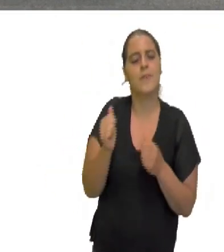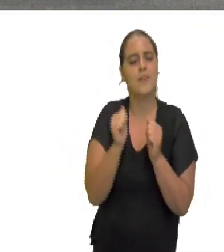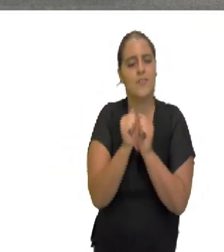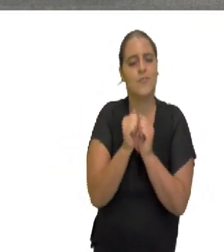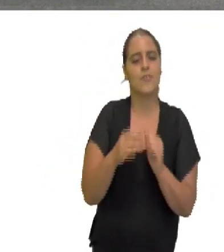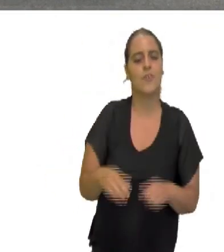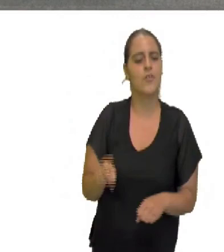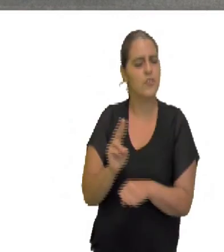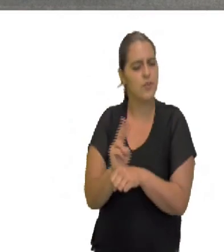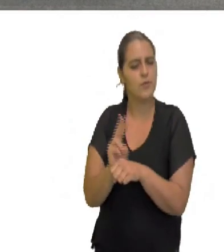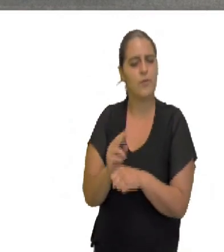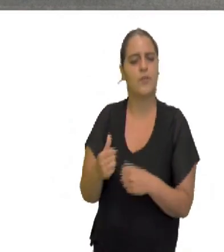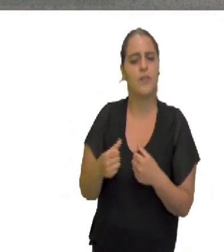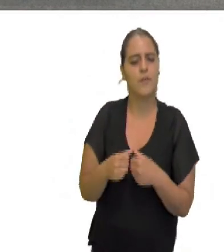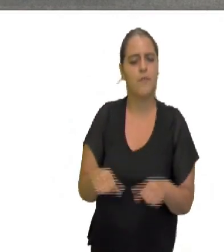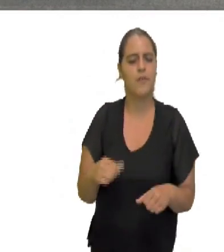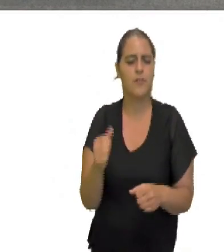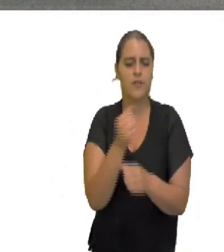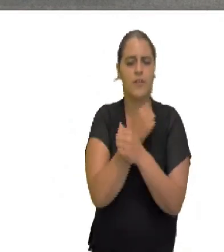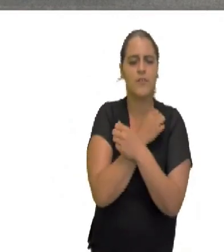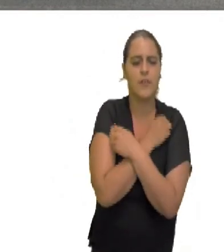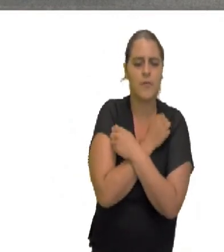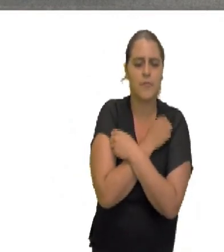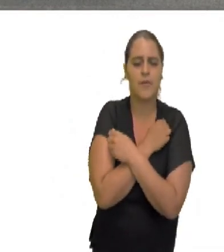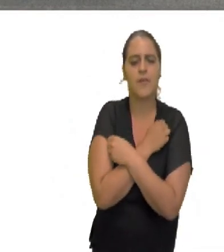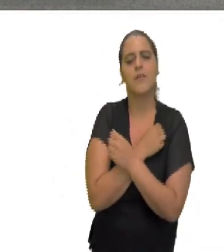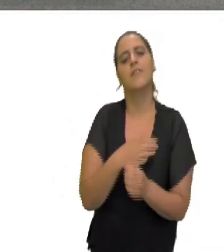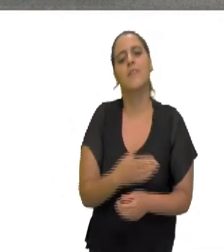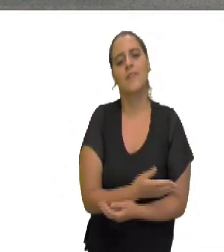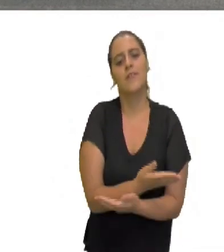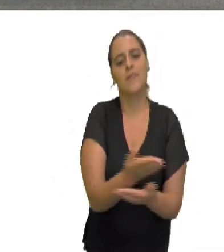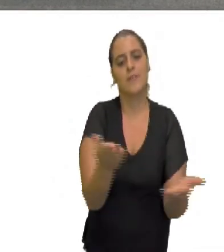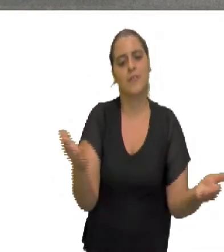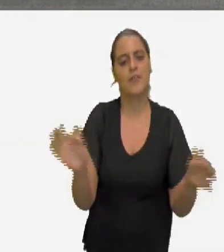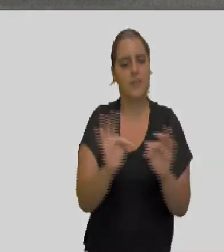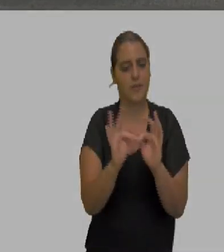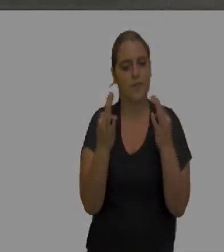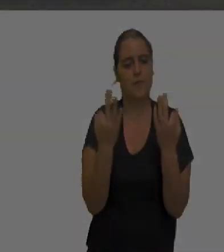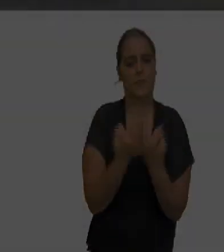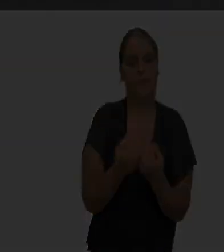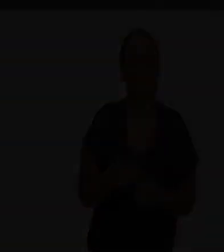Se cuidem, fica aqui o nosso abraço em vocês e toda a família.